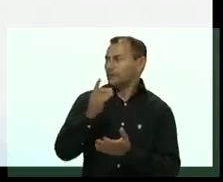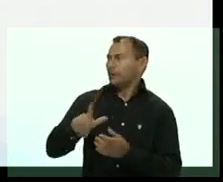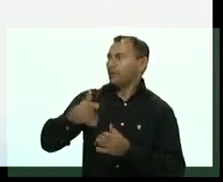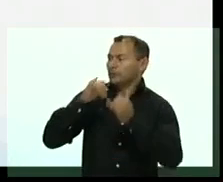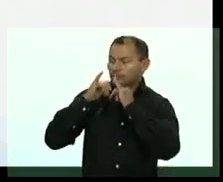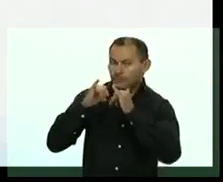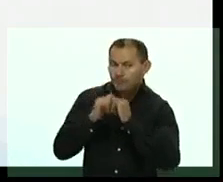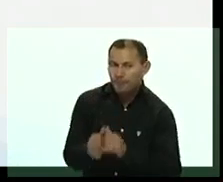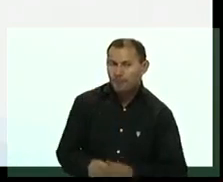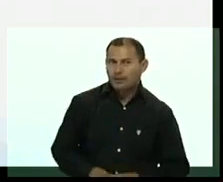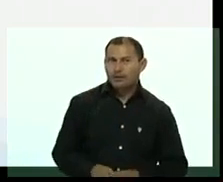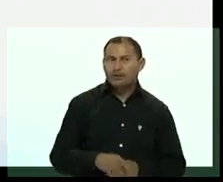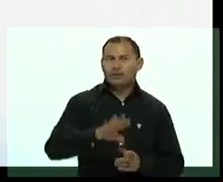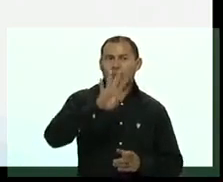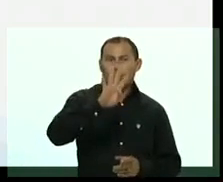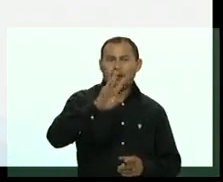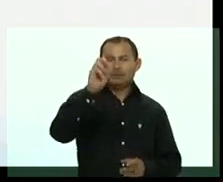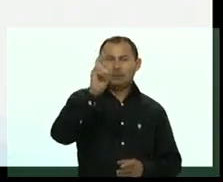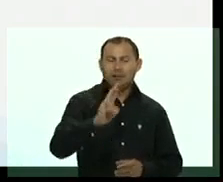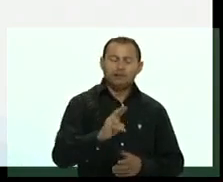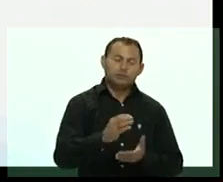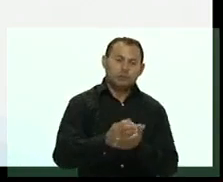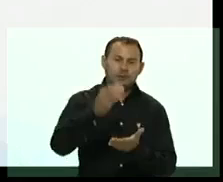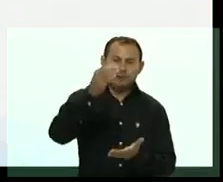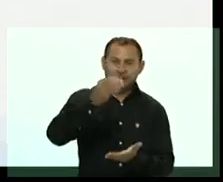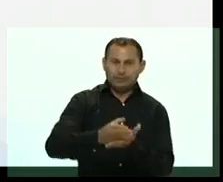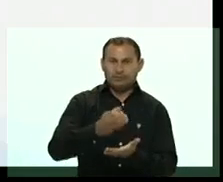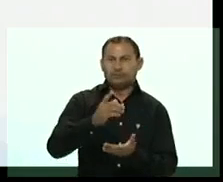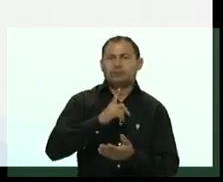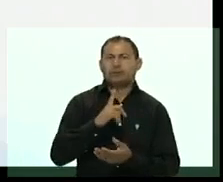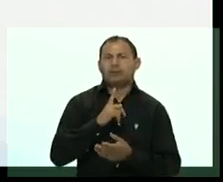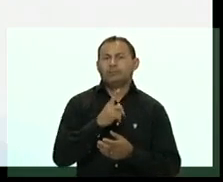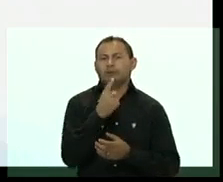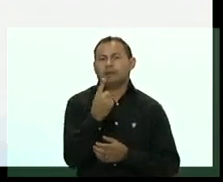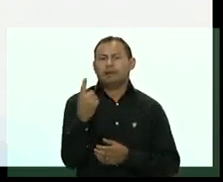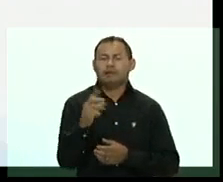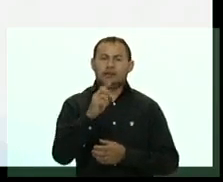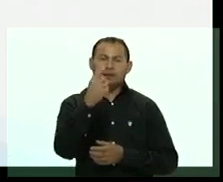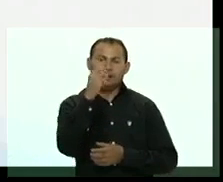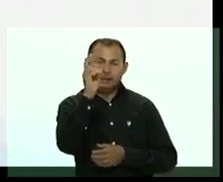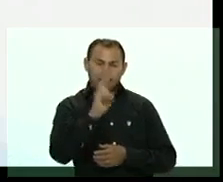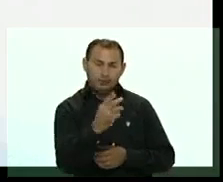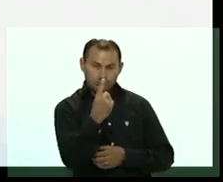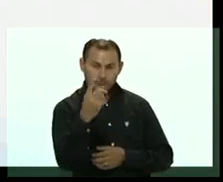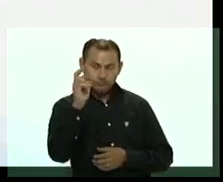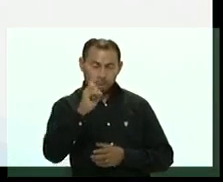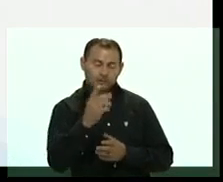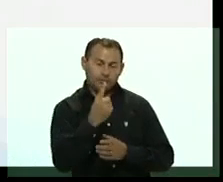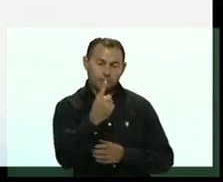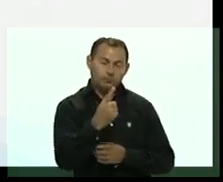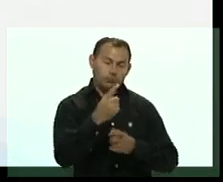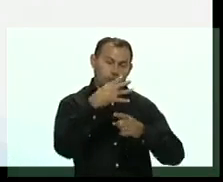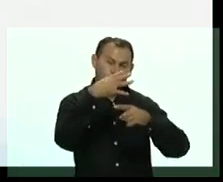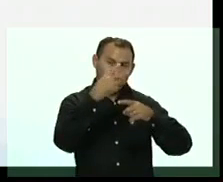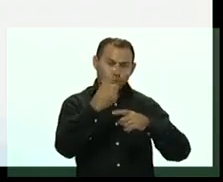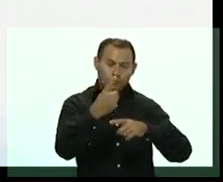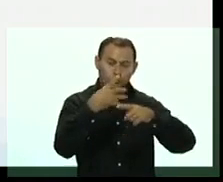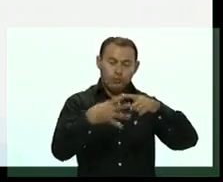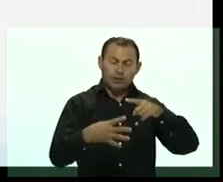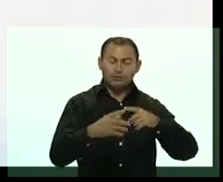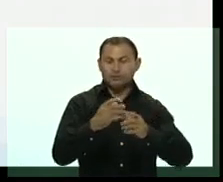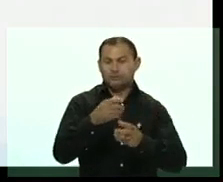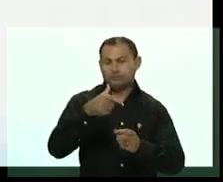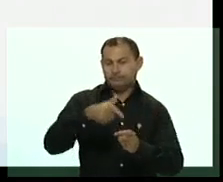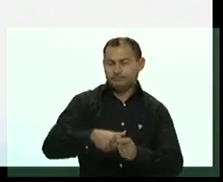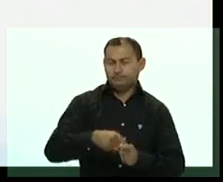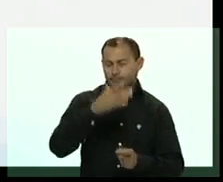temos, sendo R$4 o litro, temos que cada real fornece 1/4 de litro do combustível. Como